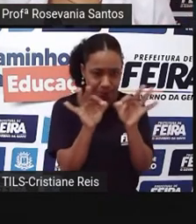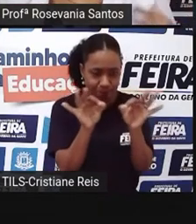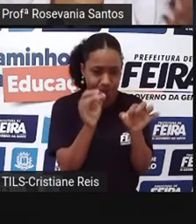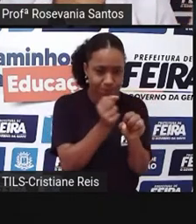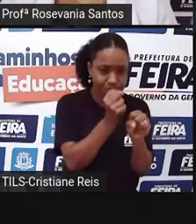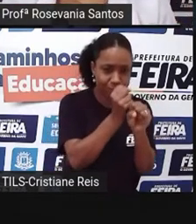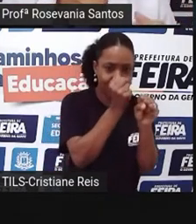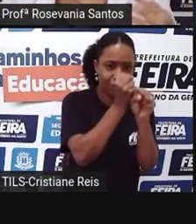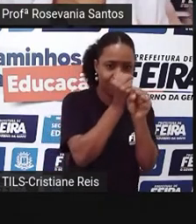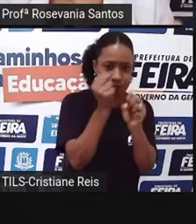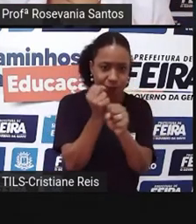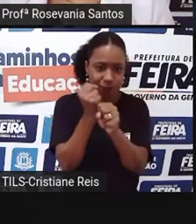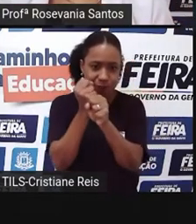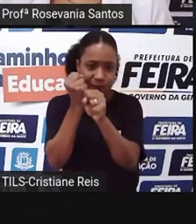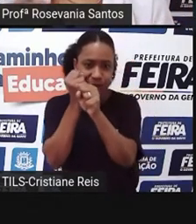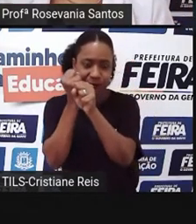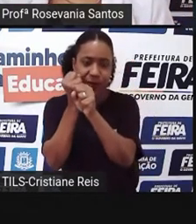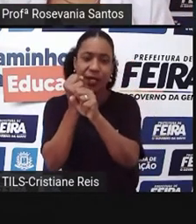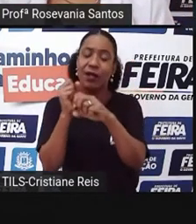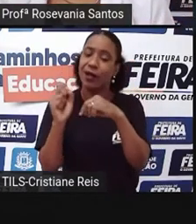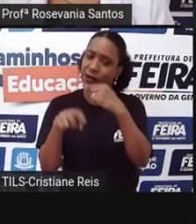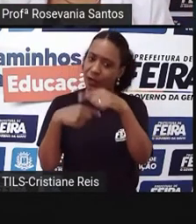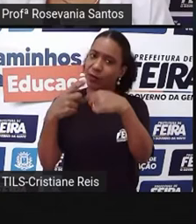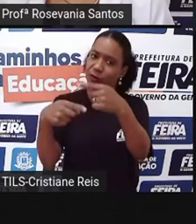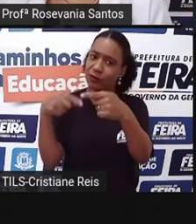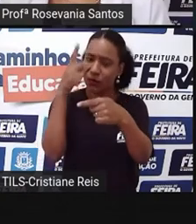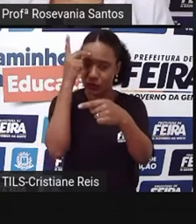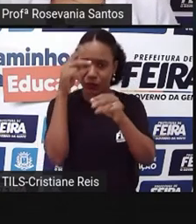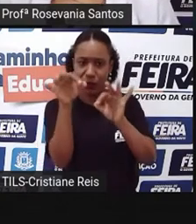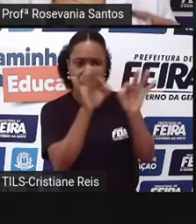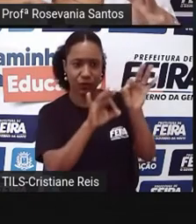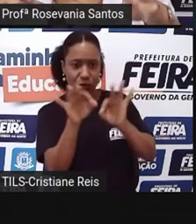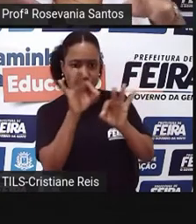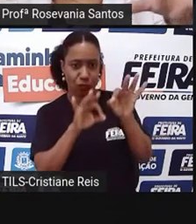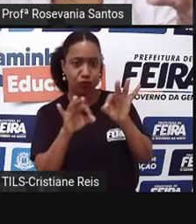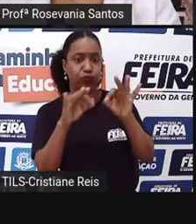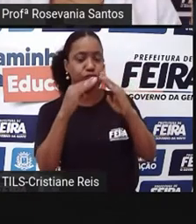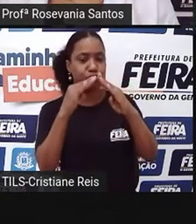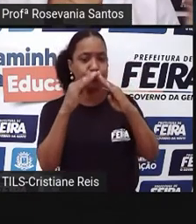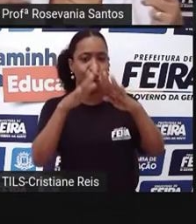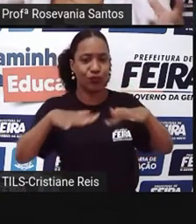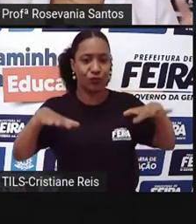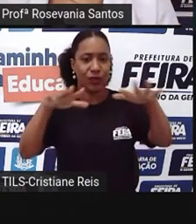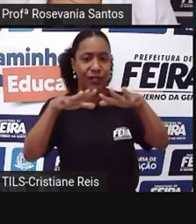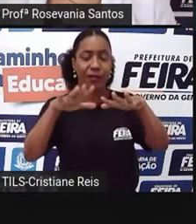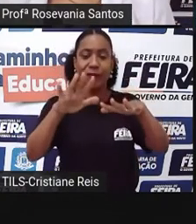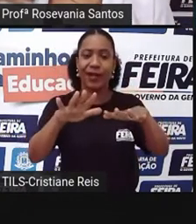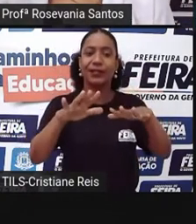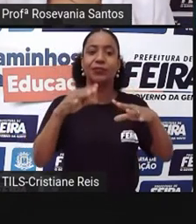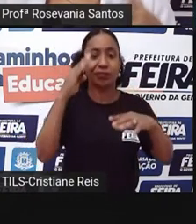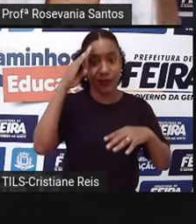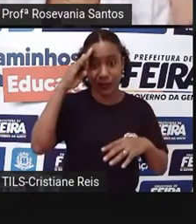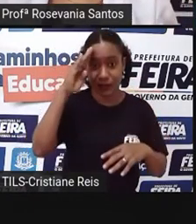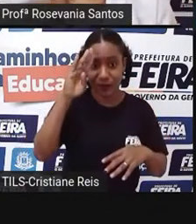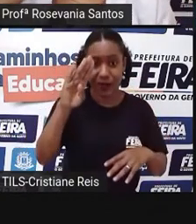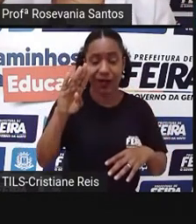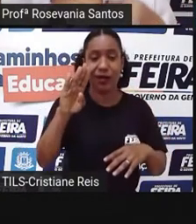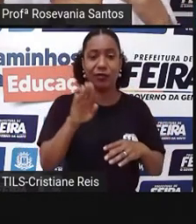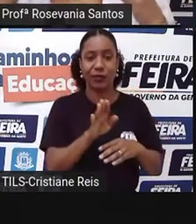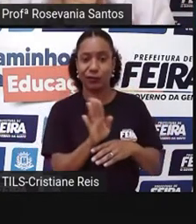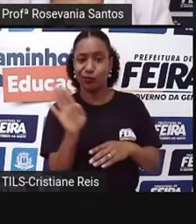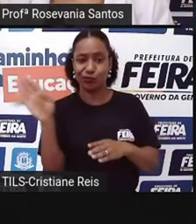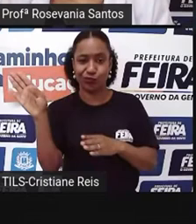ali. Claro que o povo deu um jeitinho depois de formar a parte, né, mais popular. Mas o eixo central mesmo ali, né, Asa Norte, Asa